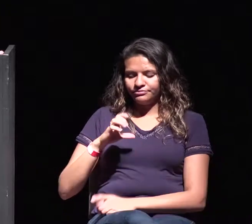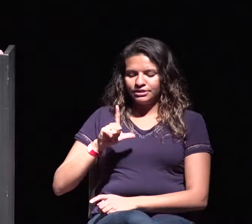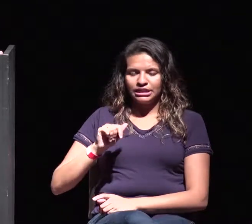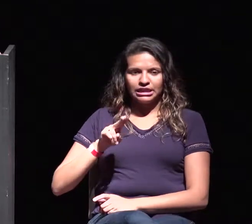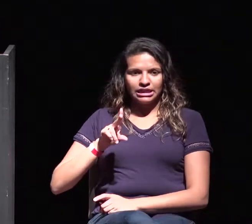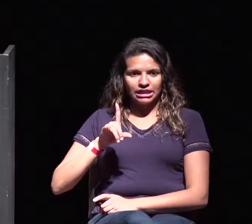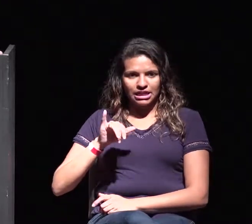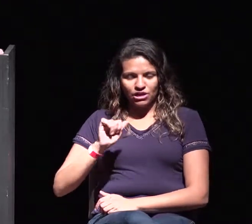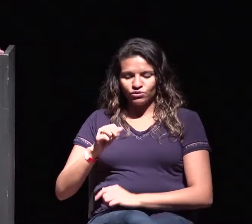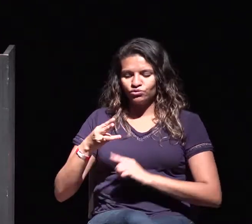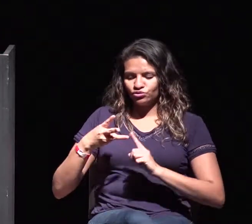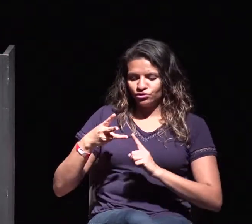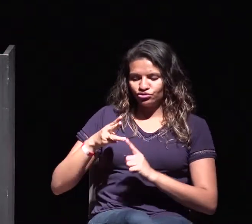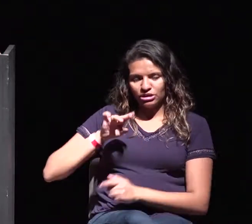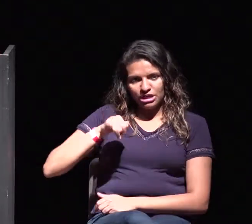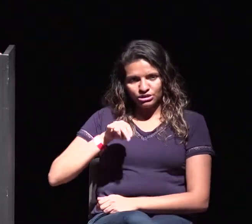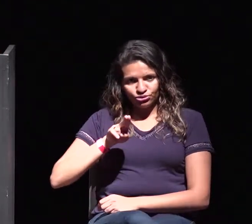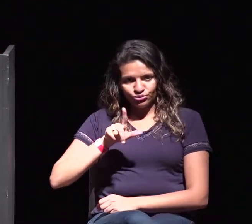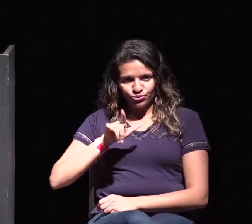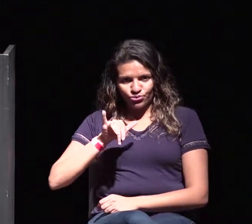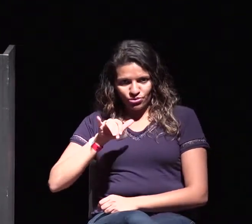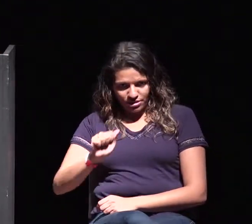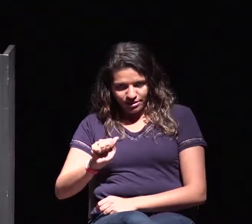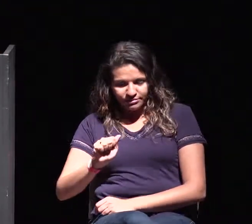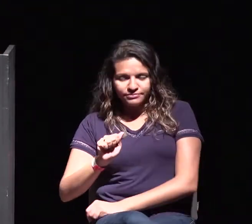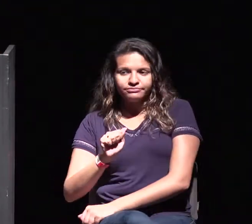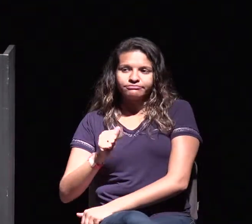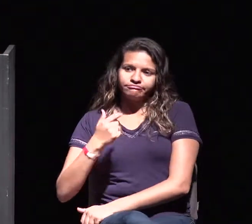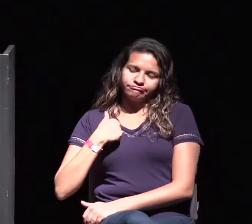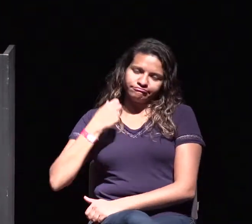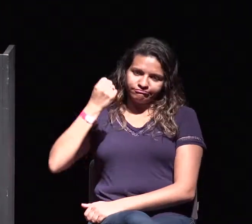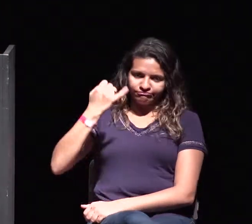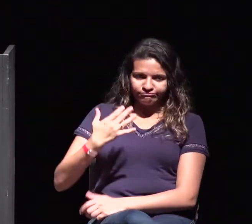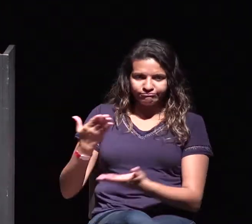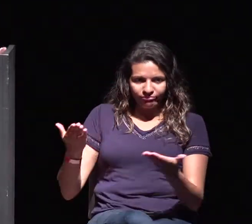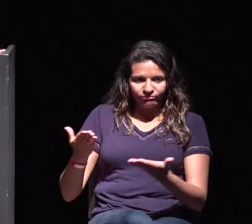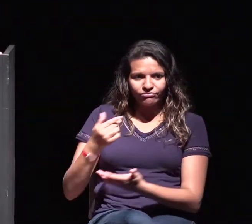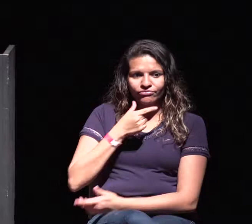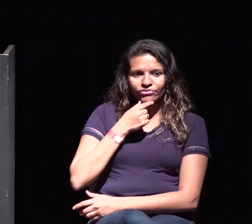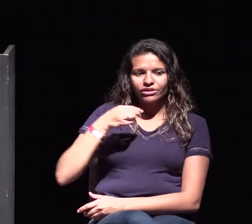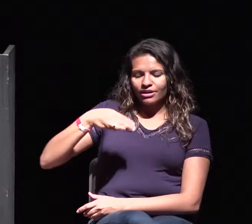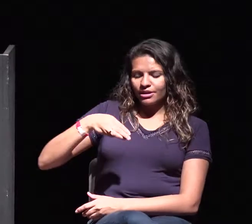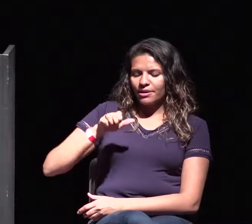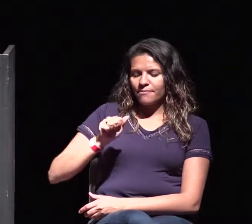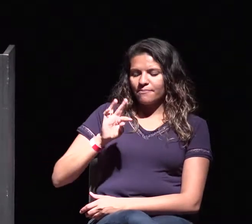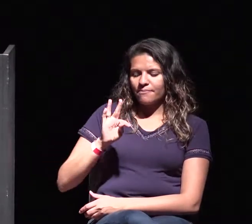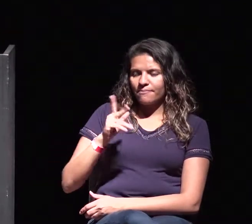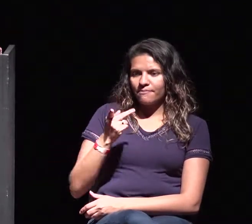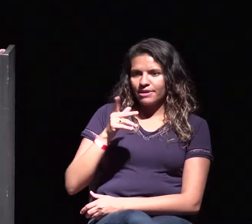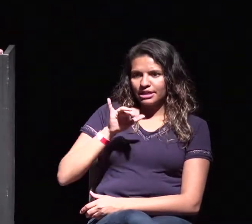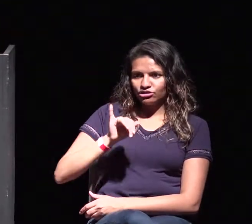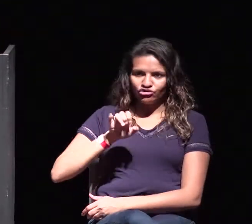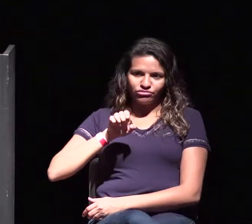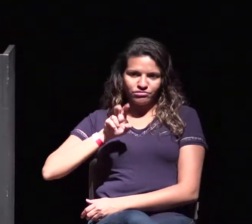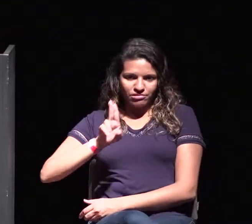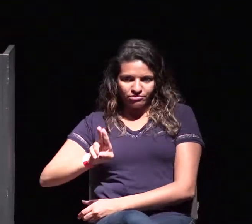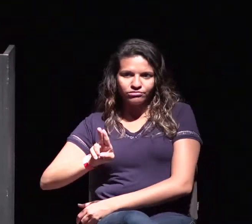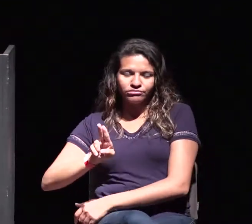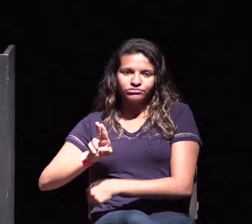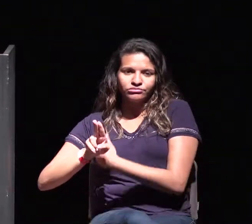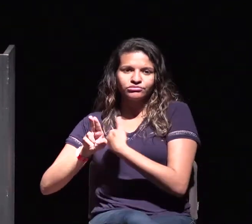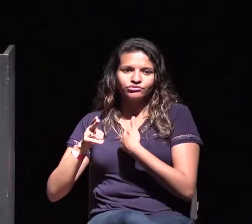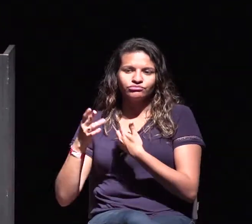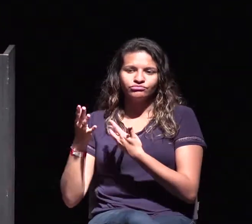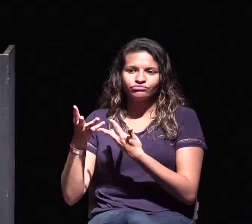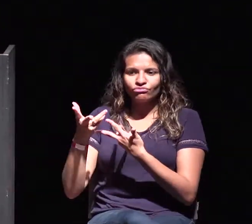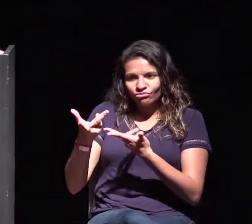Wilson. Então, vou apresentar brevemente o Mathieu, antes de convidá-lo para o palco e já agradecer a